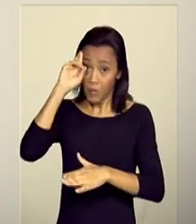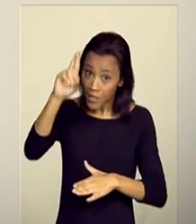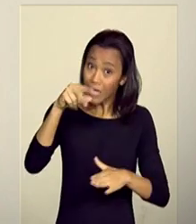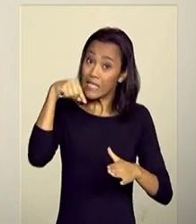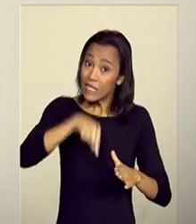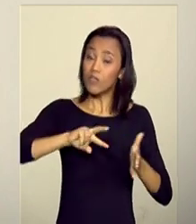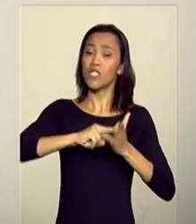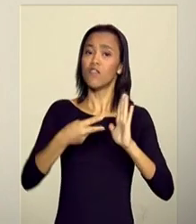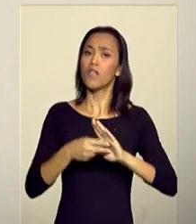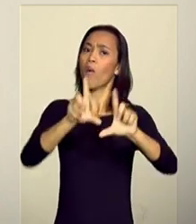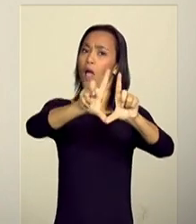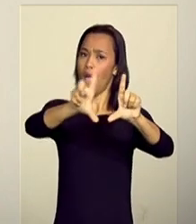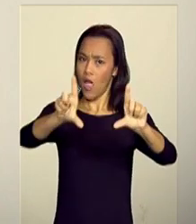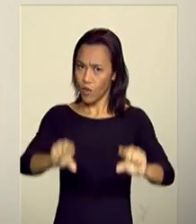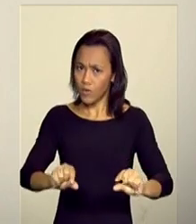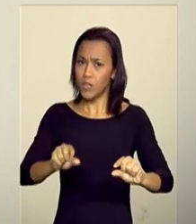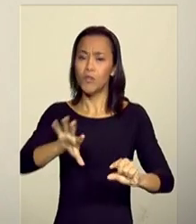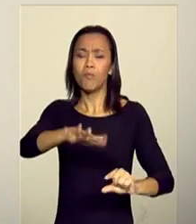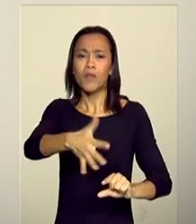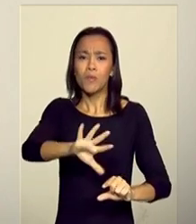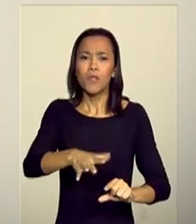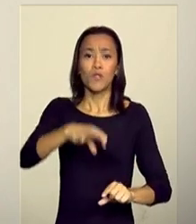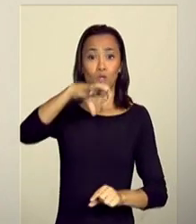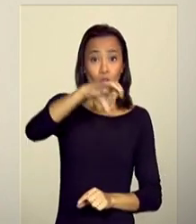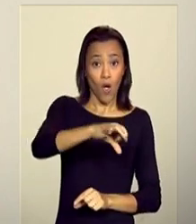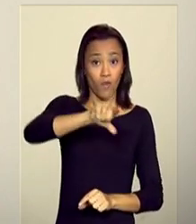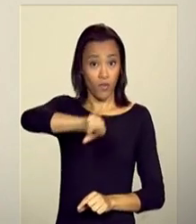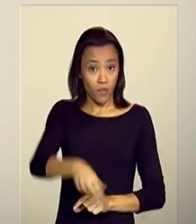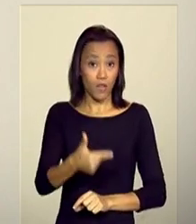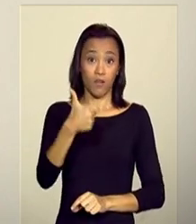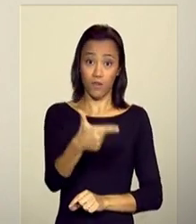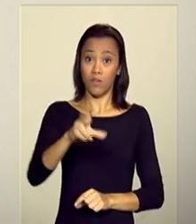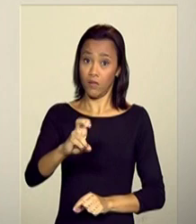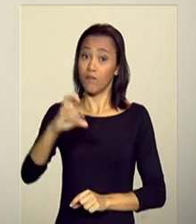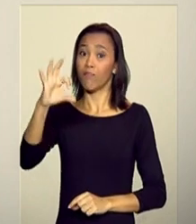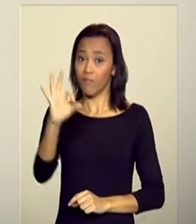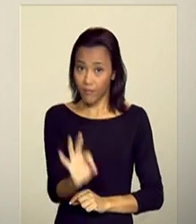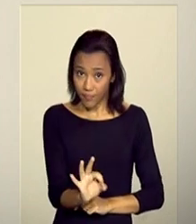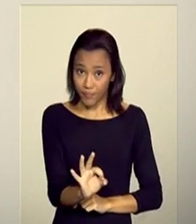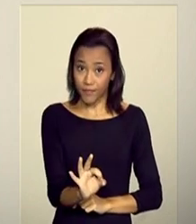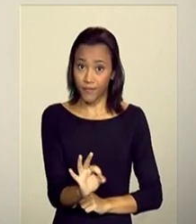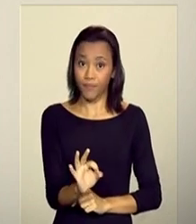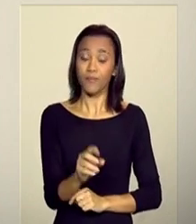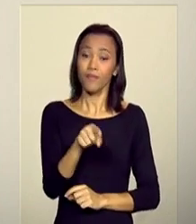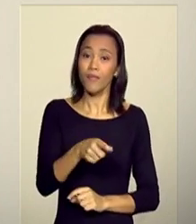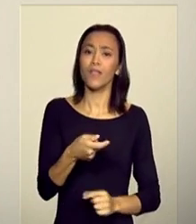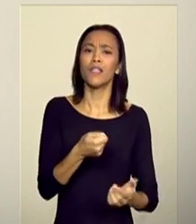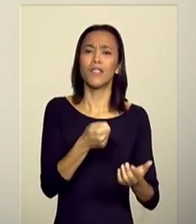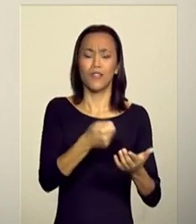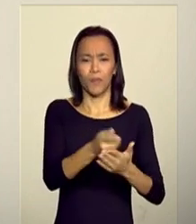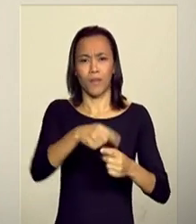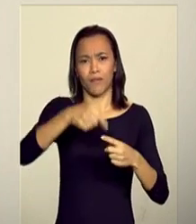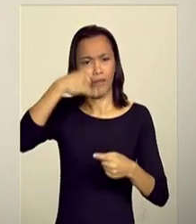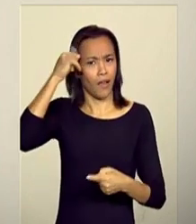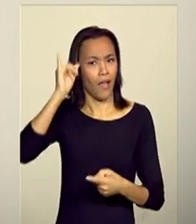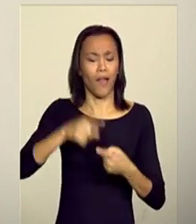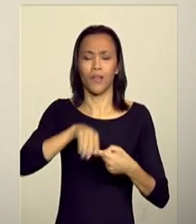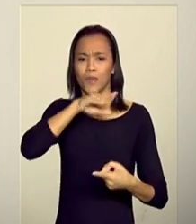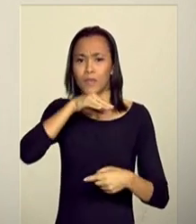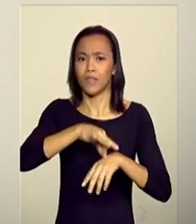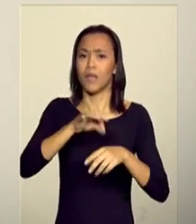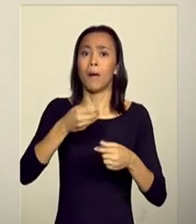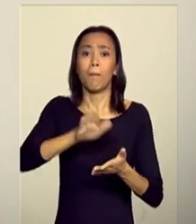signifique uma redução de pelo menos Oi, 25 por cento no preço das carnes do Café